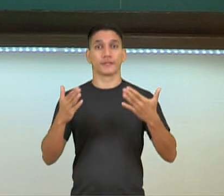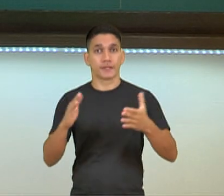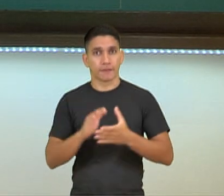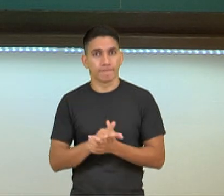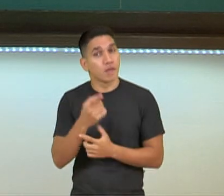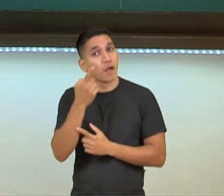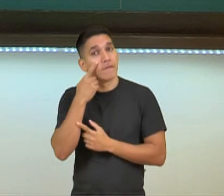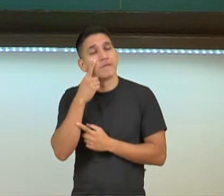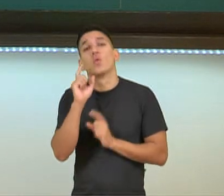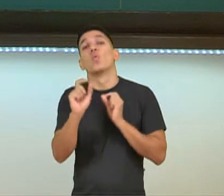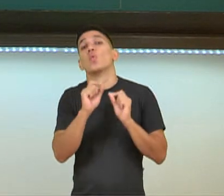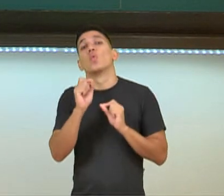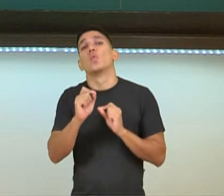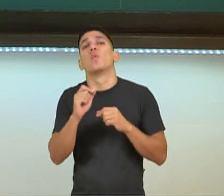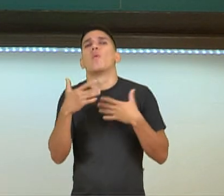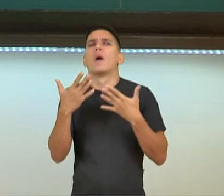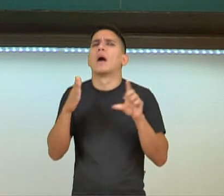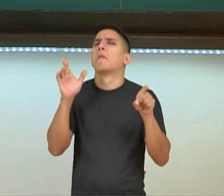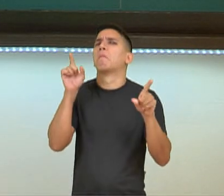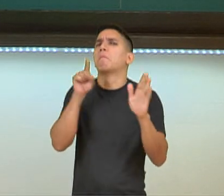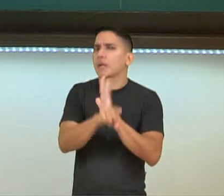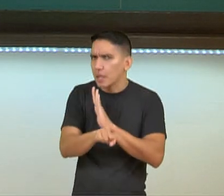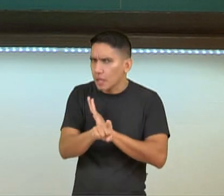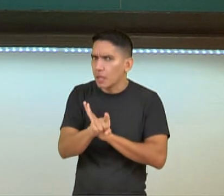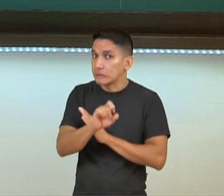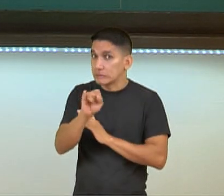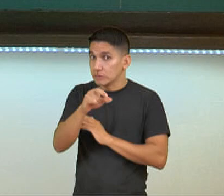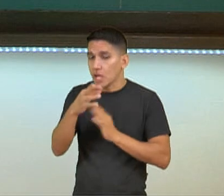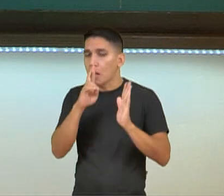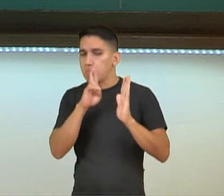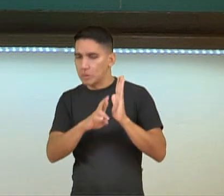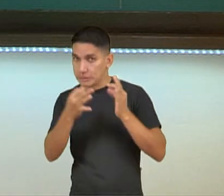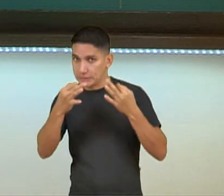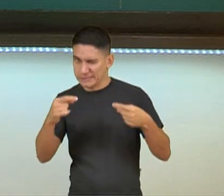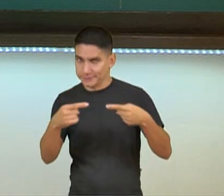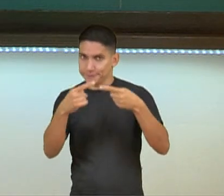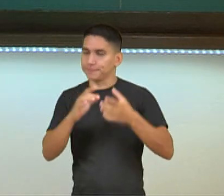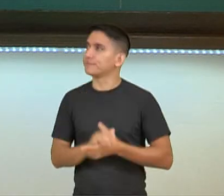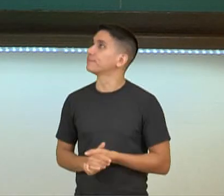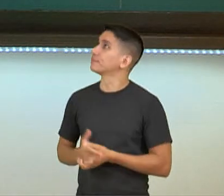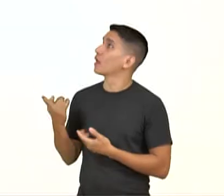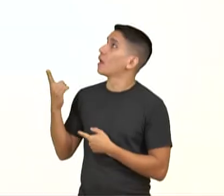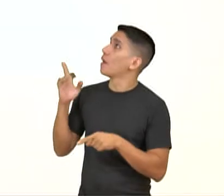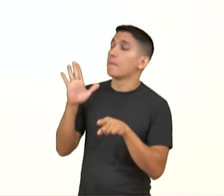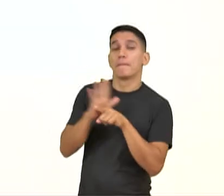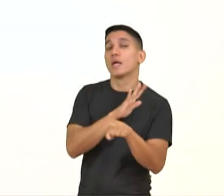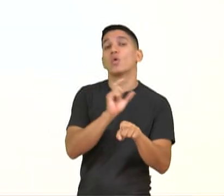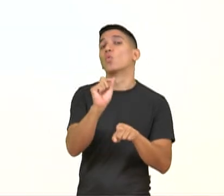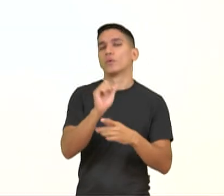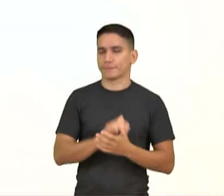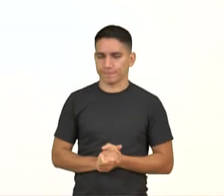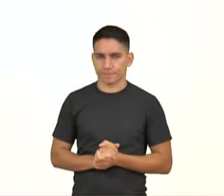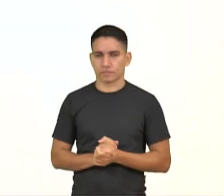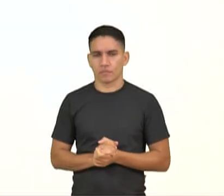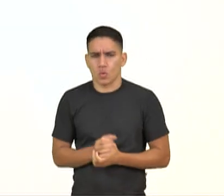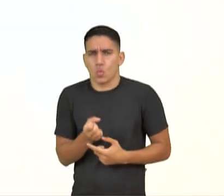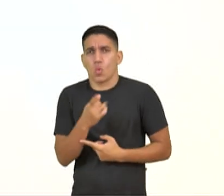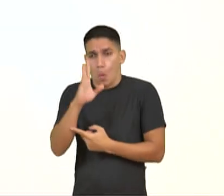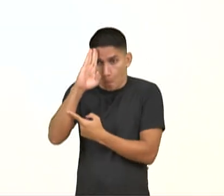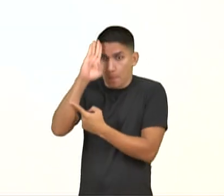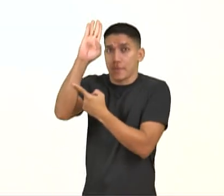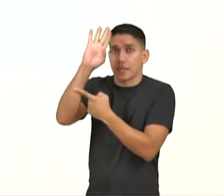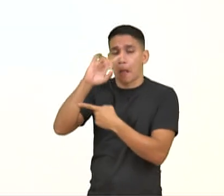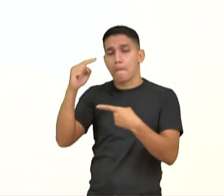Então, vamos ver qual é essa pergunta e se vocês responderam correto. A pergunta era qual? Quais os